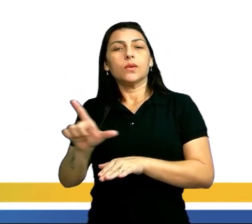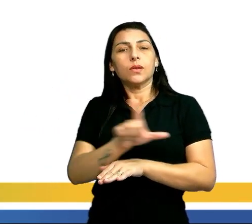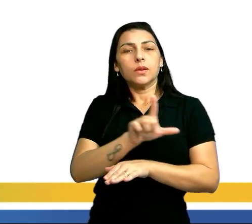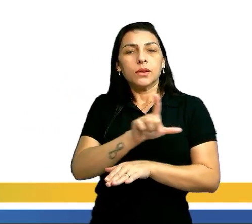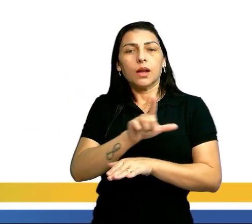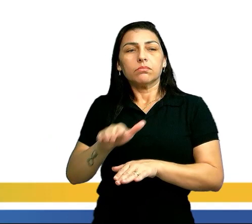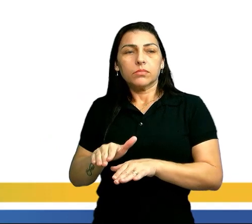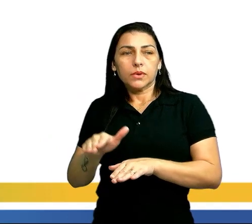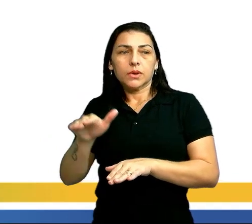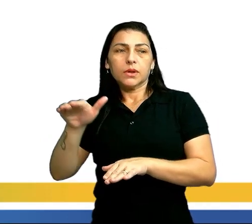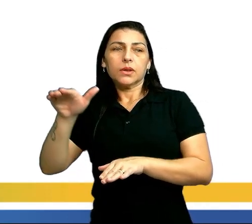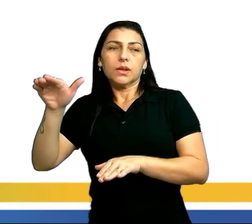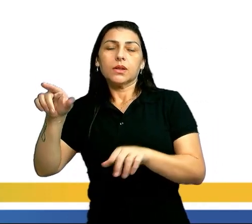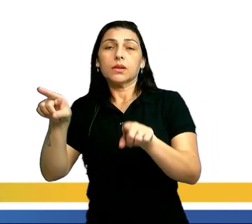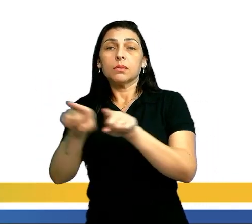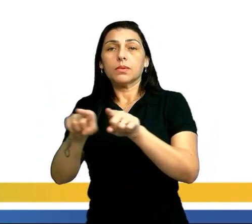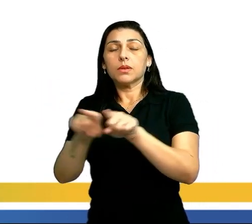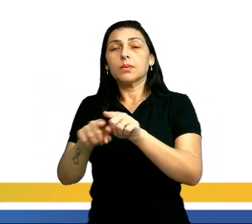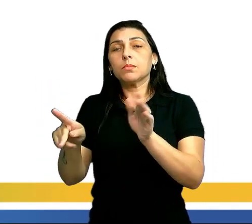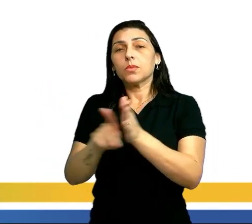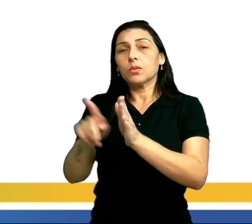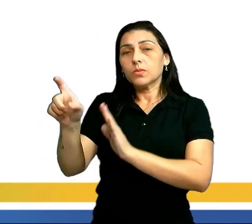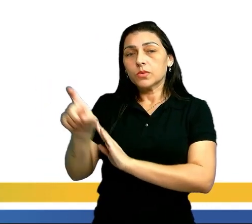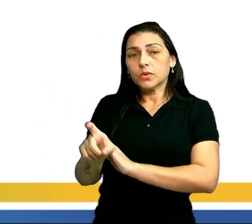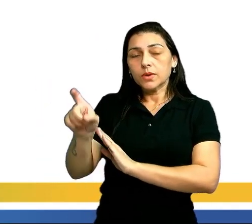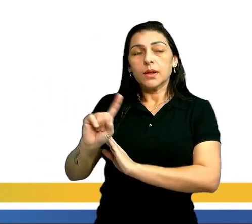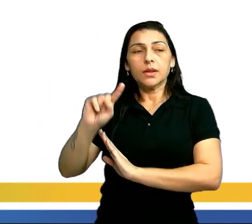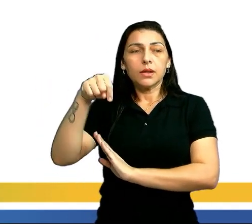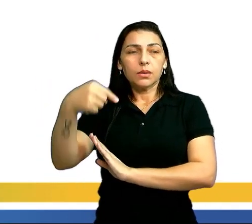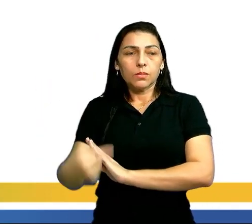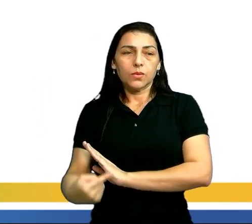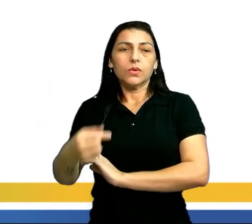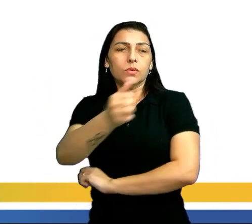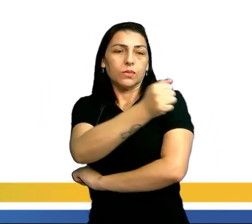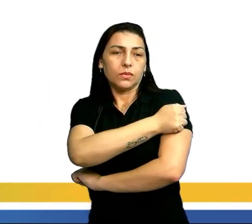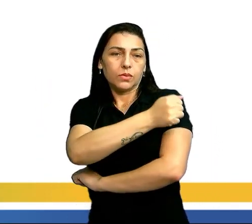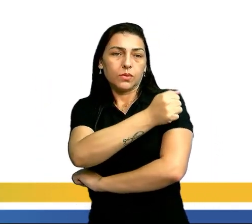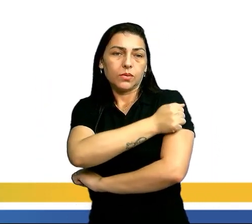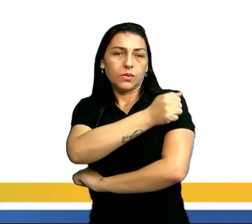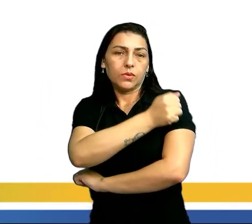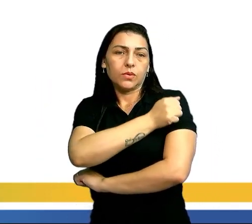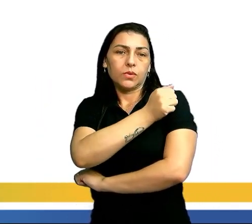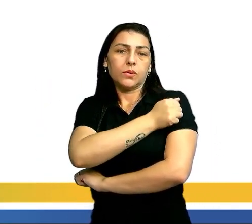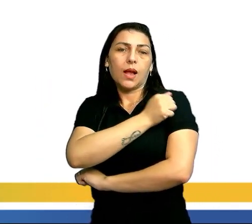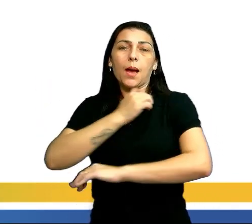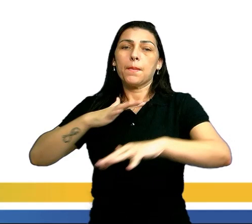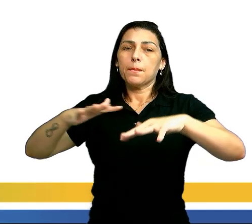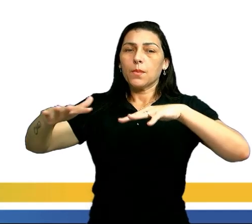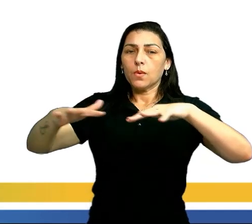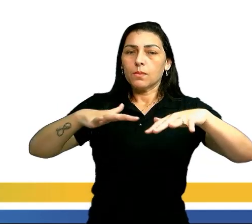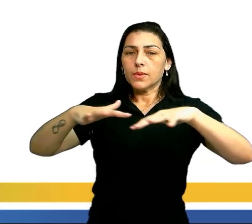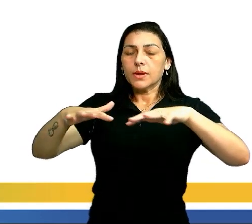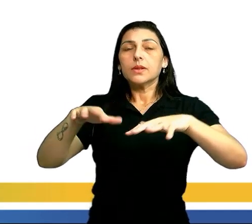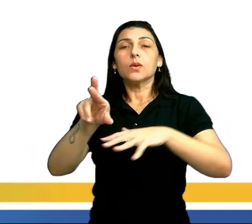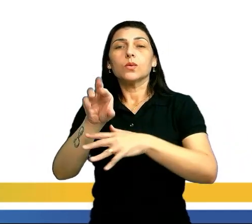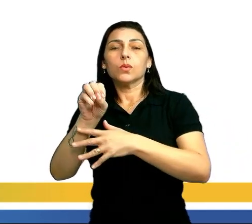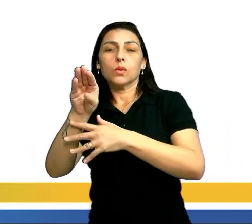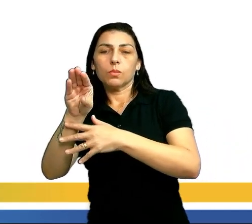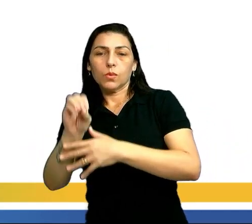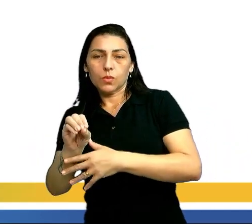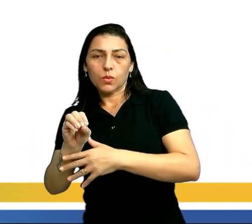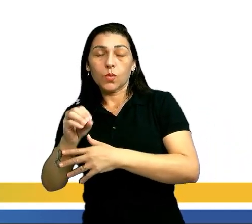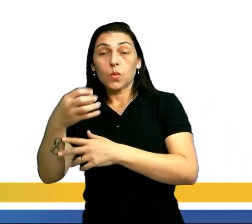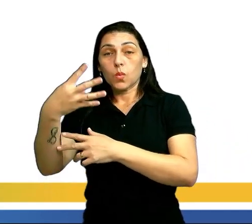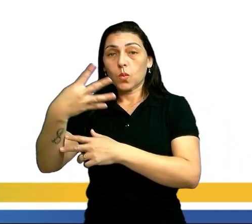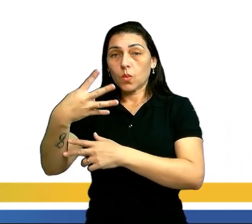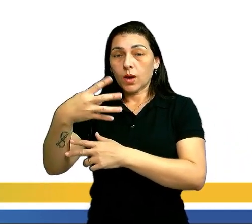de crescimento de X. Em seguida, esse aluno deu os seguintes comandos de movimentação para o